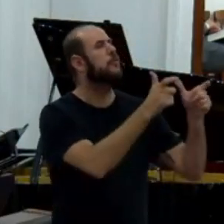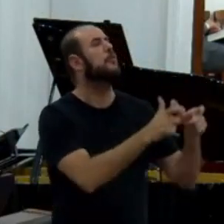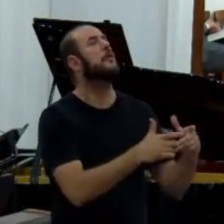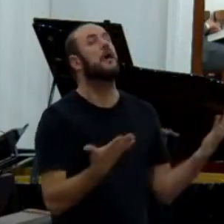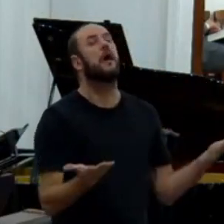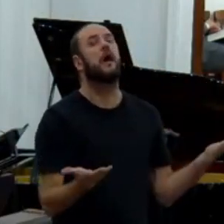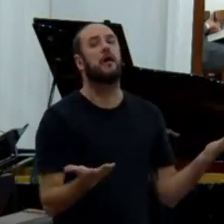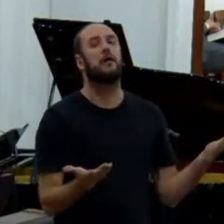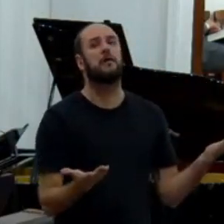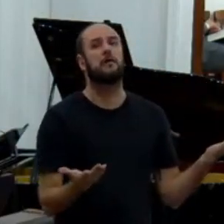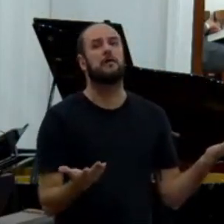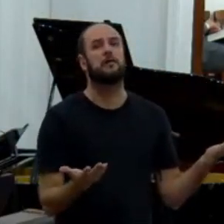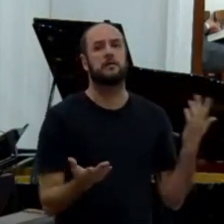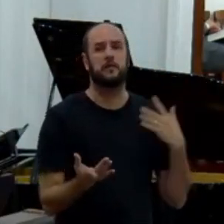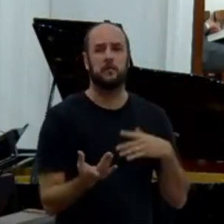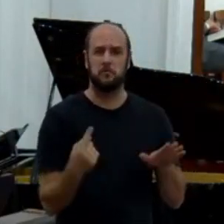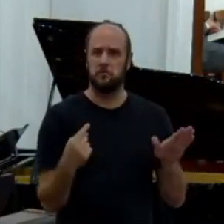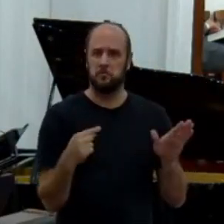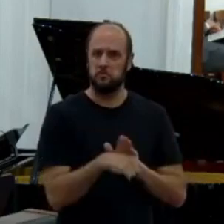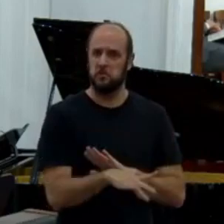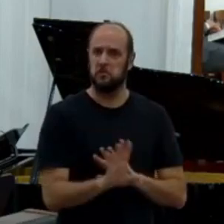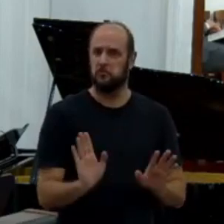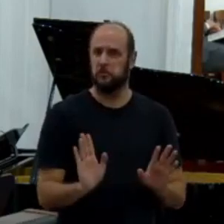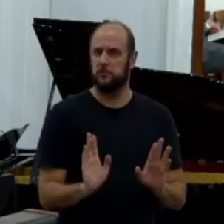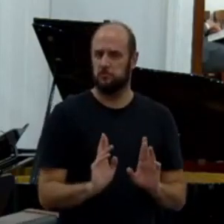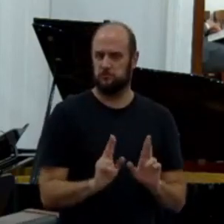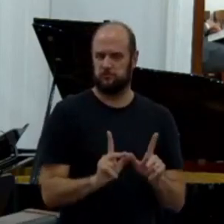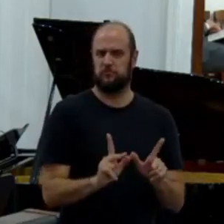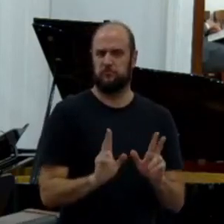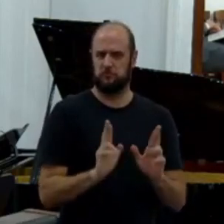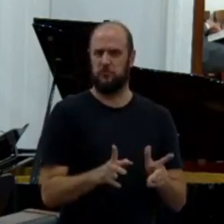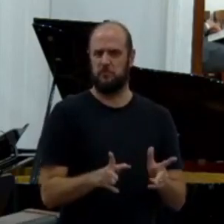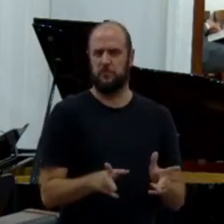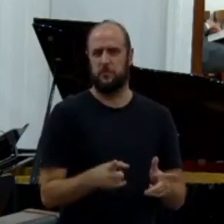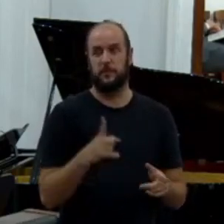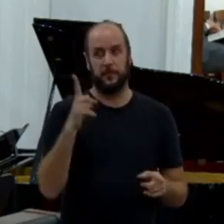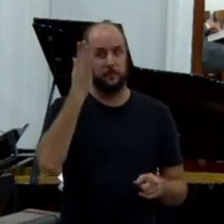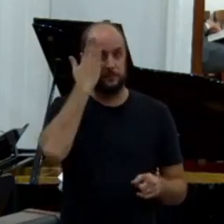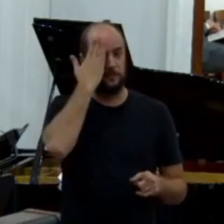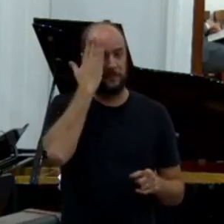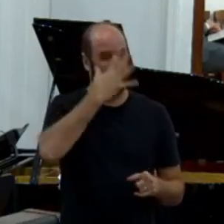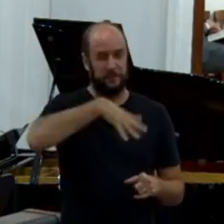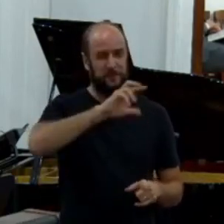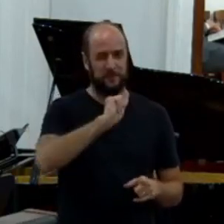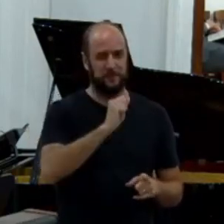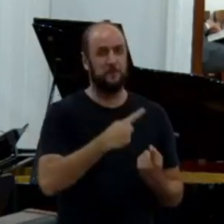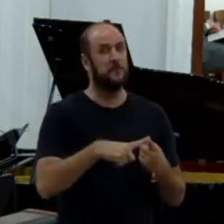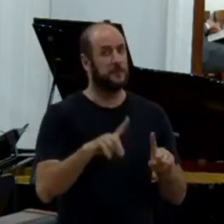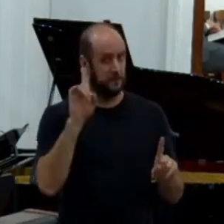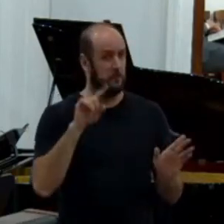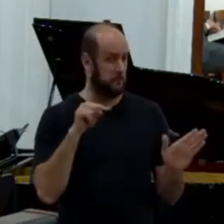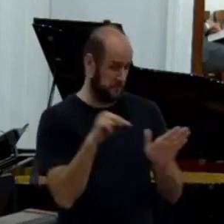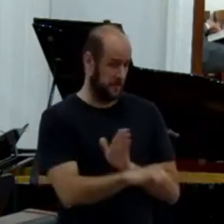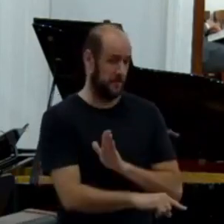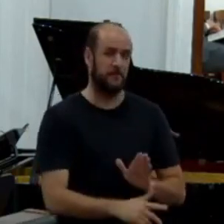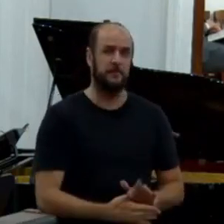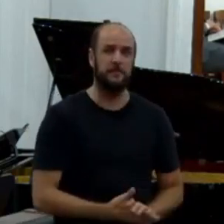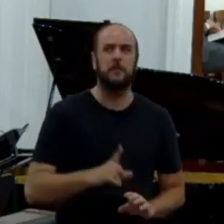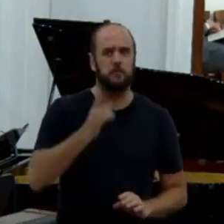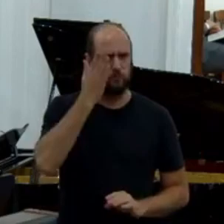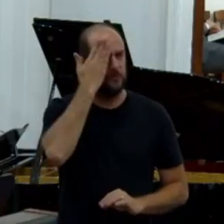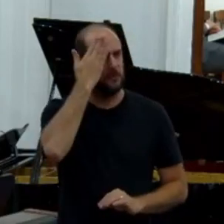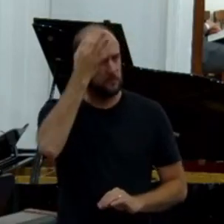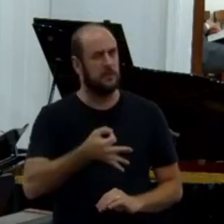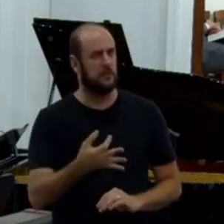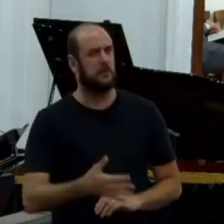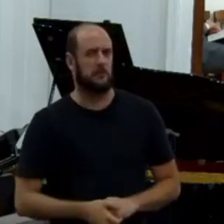estás? E essa pergunta é bem inusitada, bem estranha. Deus sabia onde ele estava. Sim, ele sabia